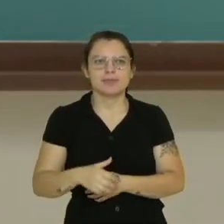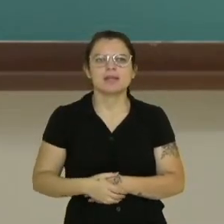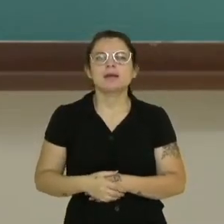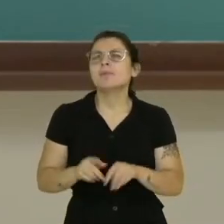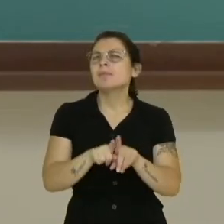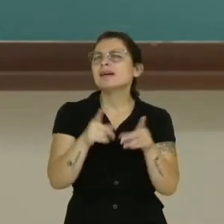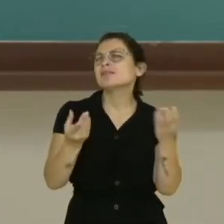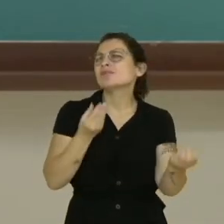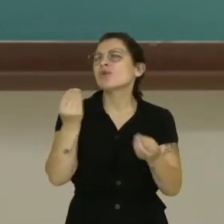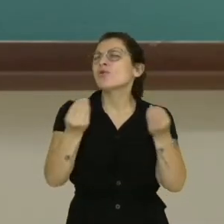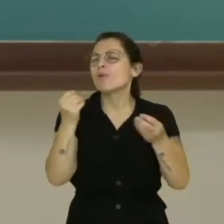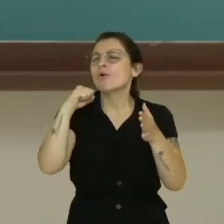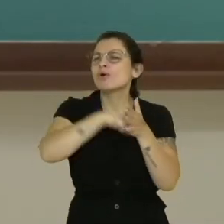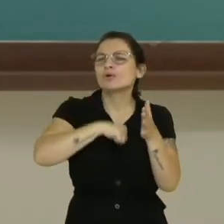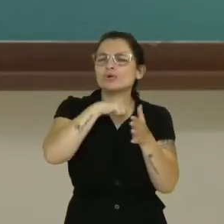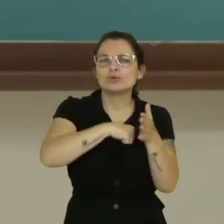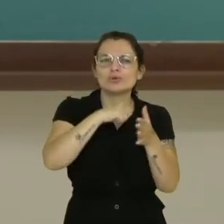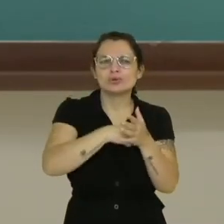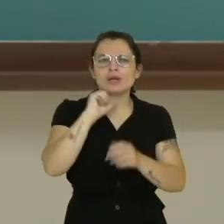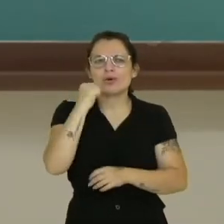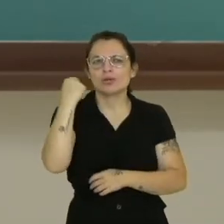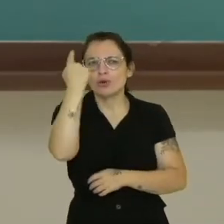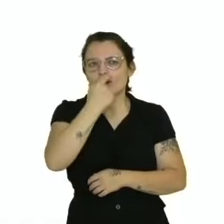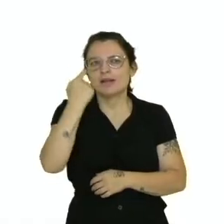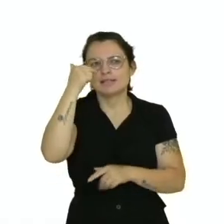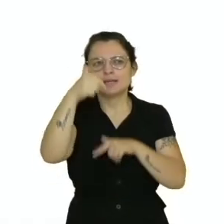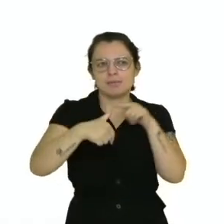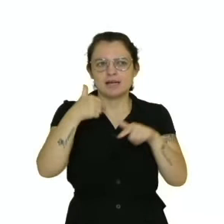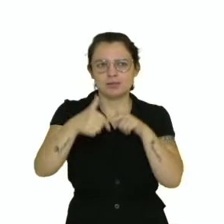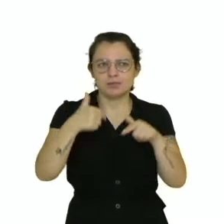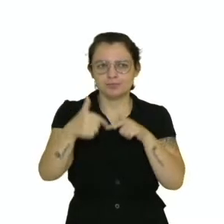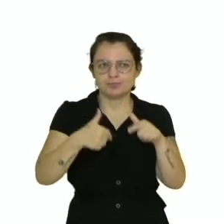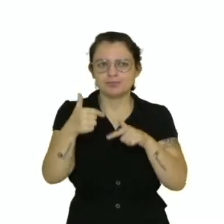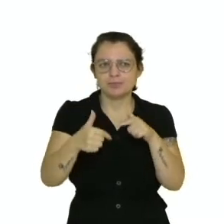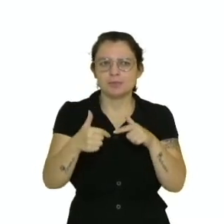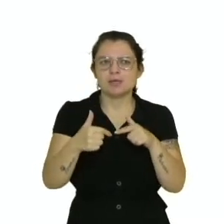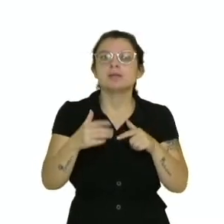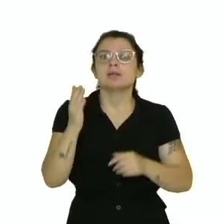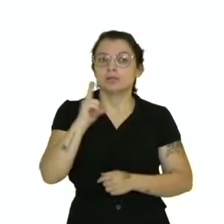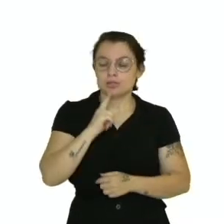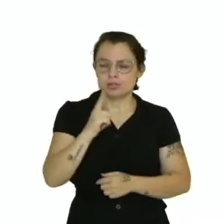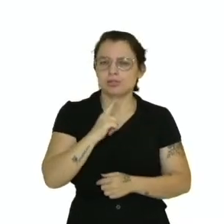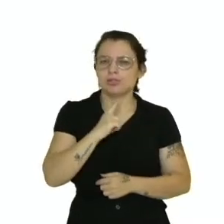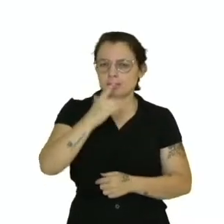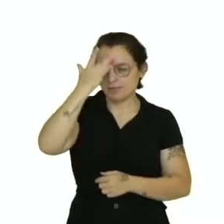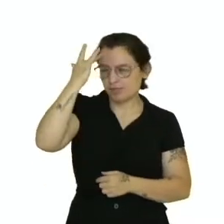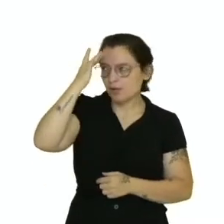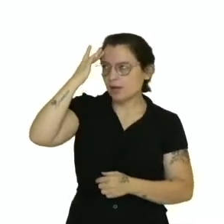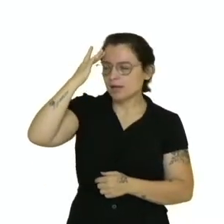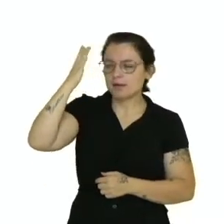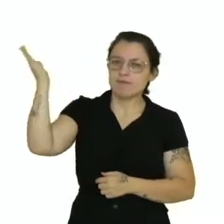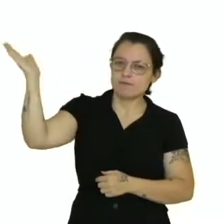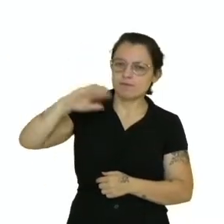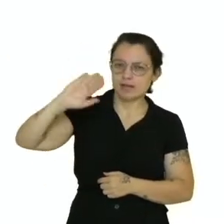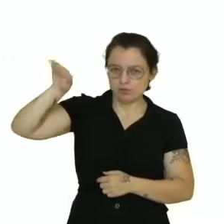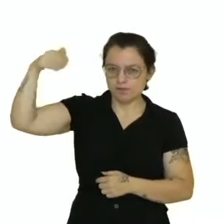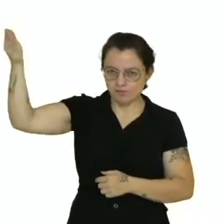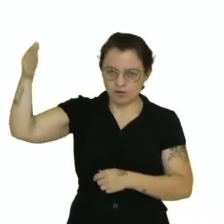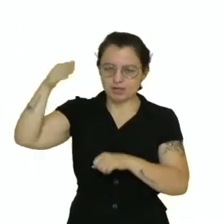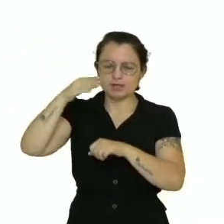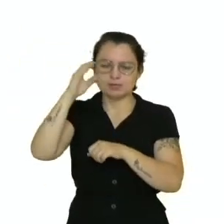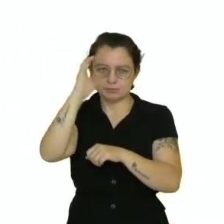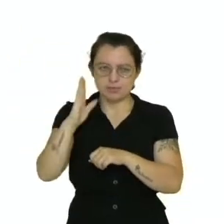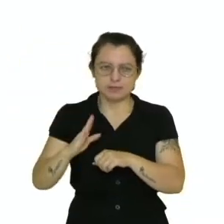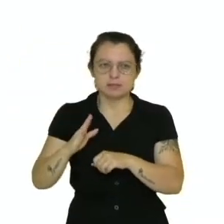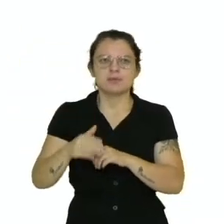trabalho? Como que se deu a luta aqui no Brasil? Bom, apesar da rivalidade entre estrangeiros e brasileiros, formou-se um movimento operário